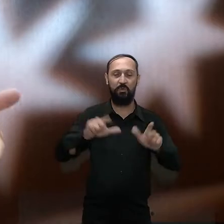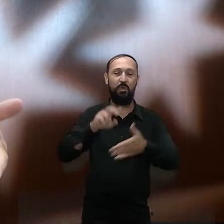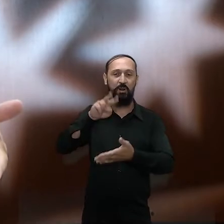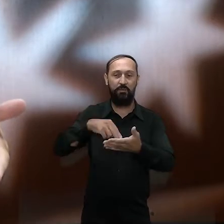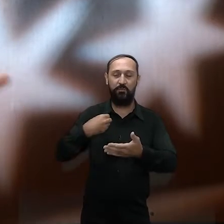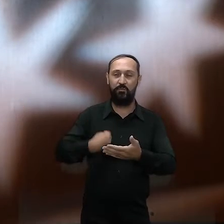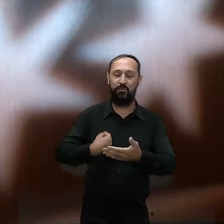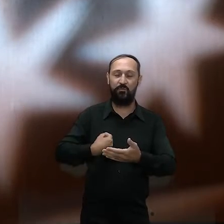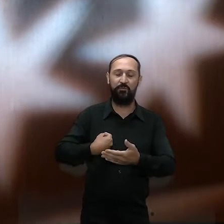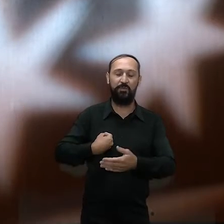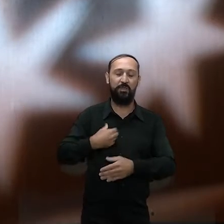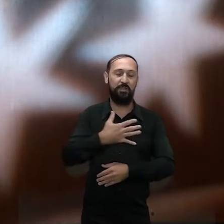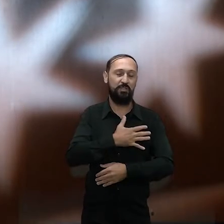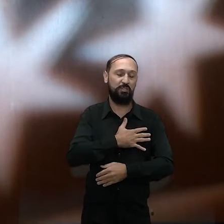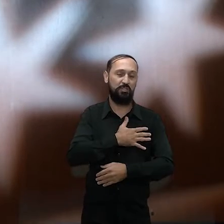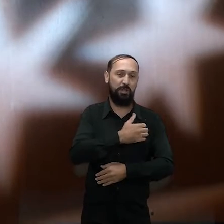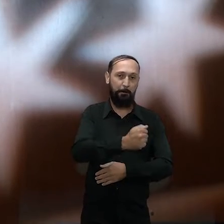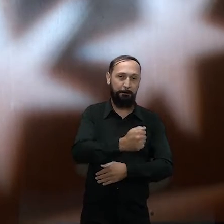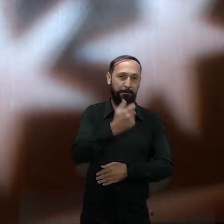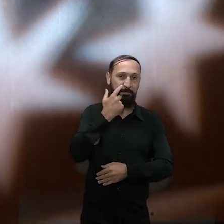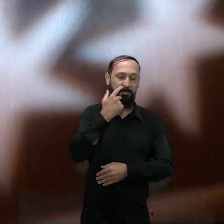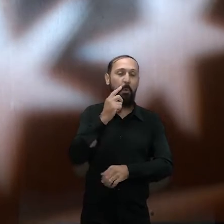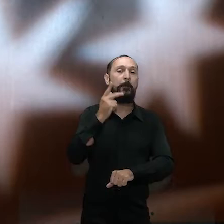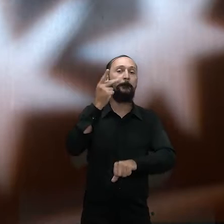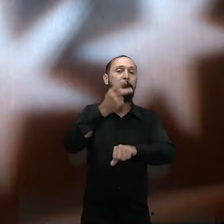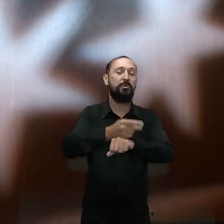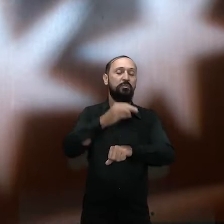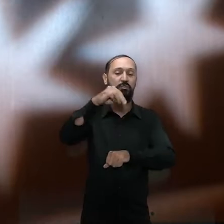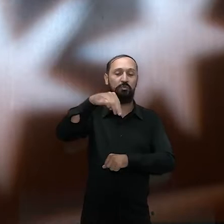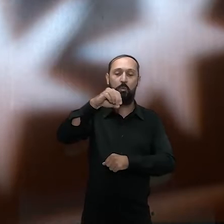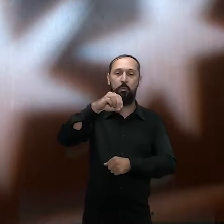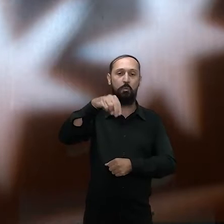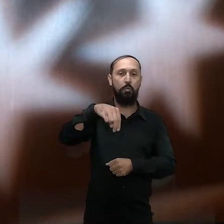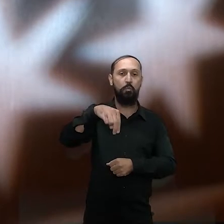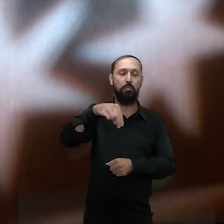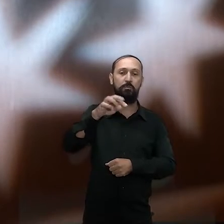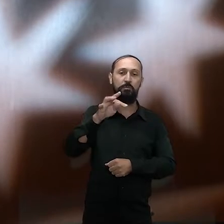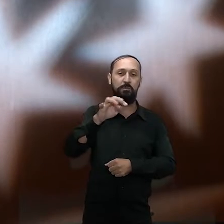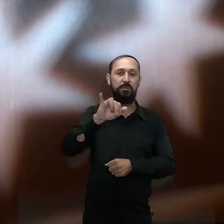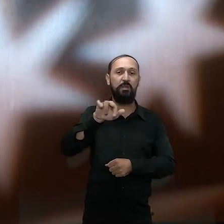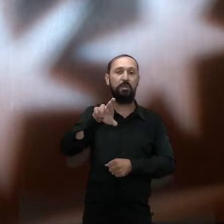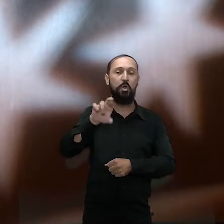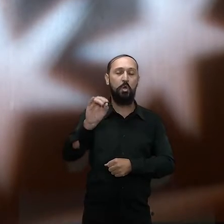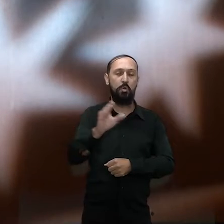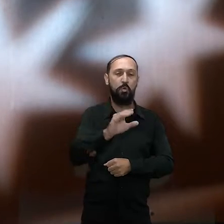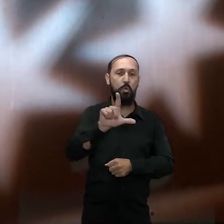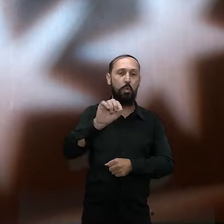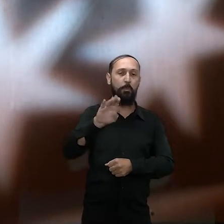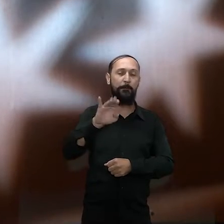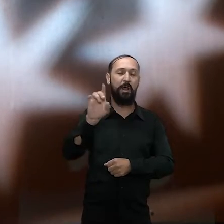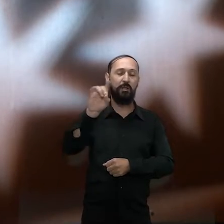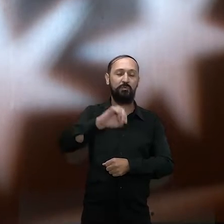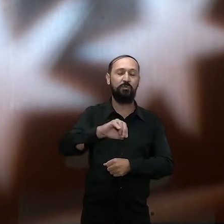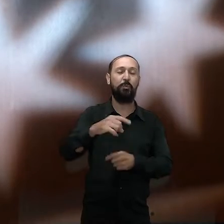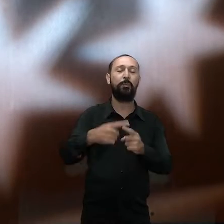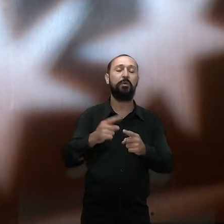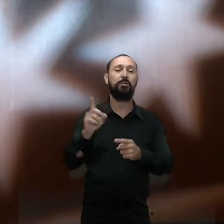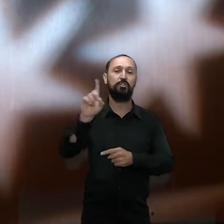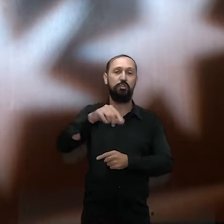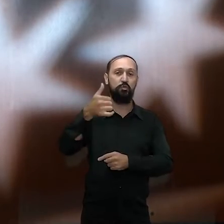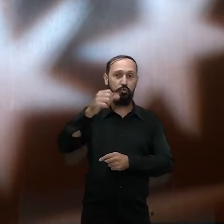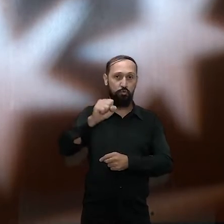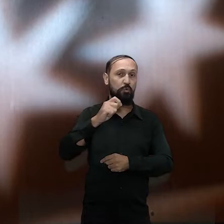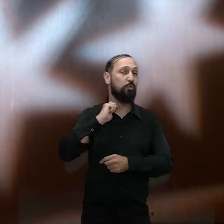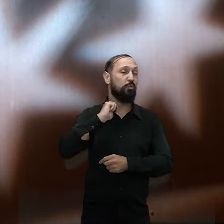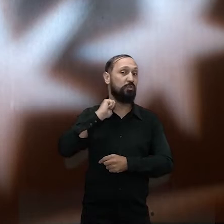O programa Ler e Viver de Abril celebrou o mérito literário de Monteiro Lobato, já que em 18 de abril, data